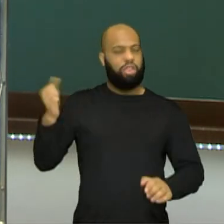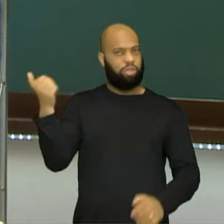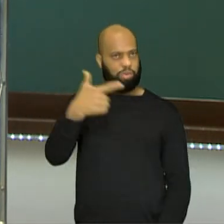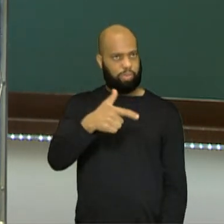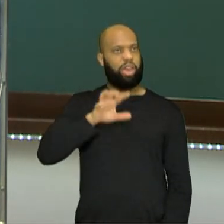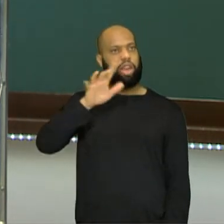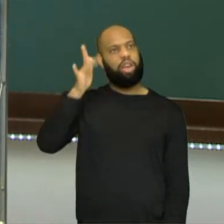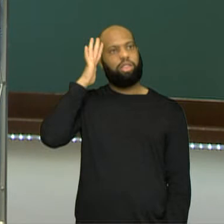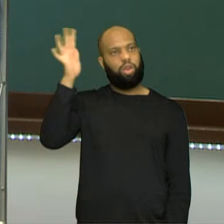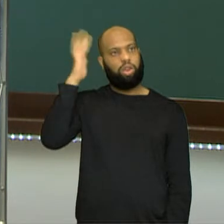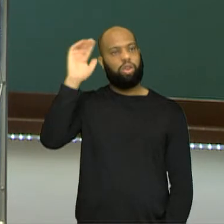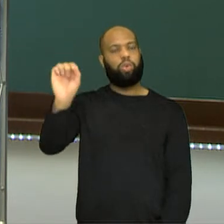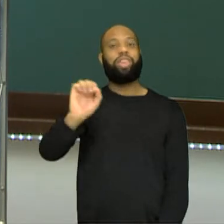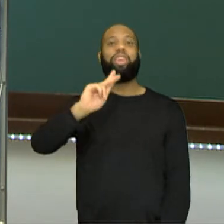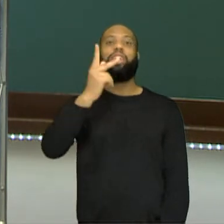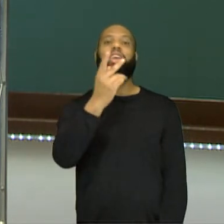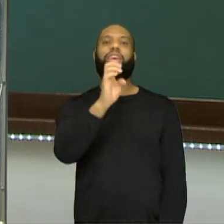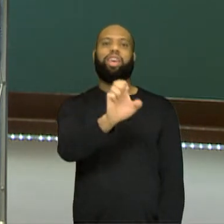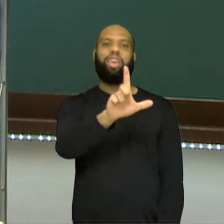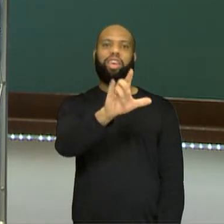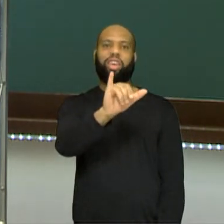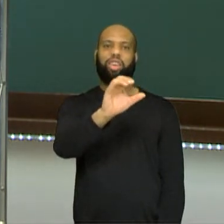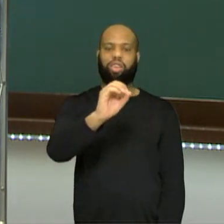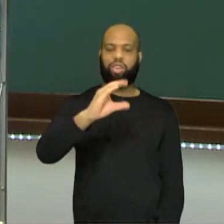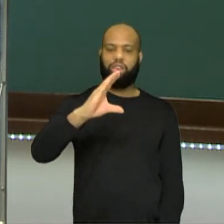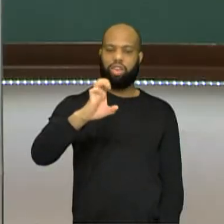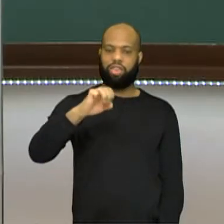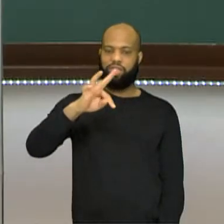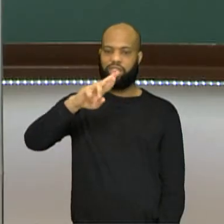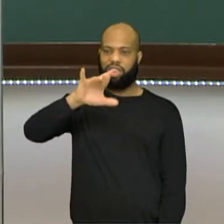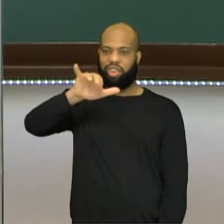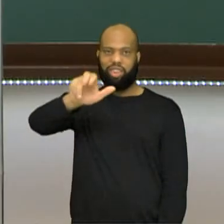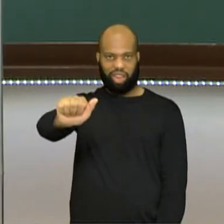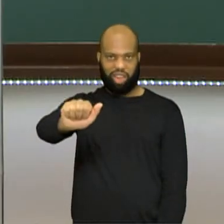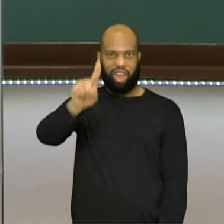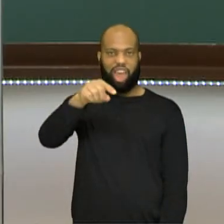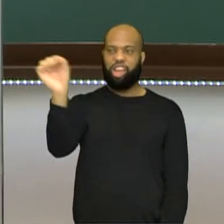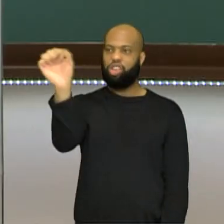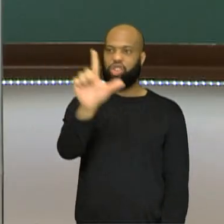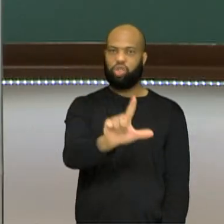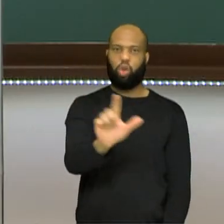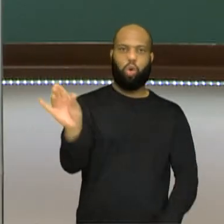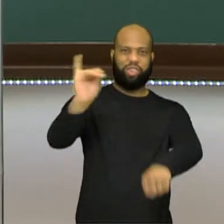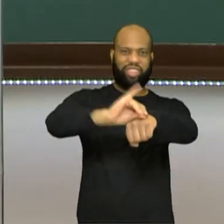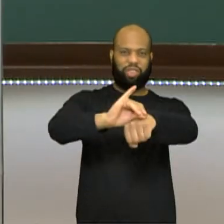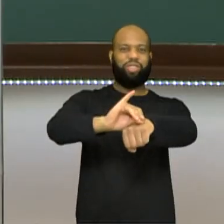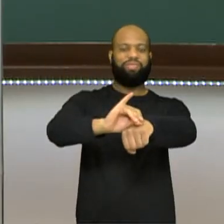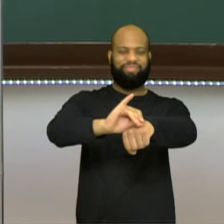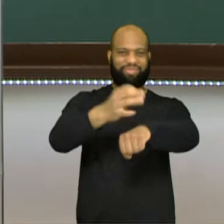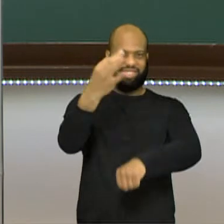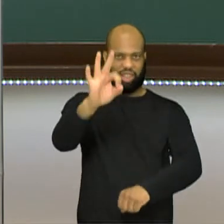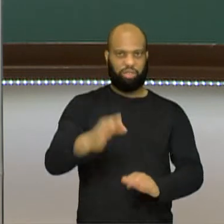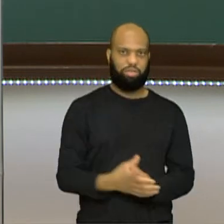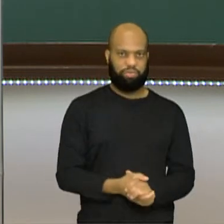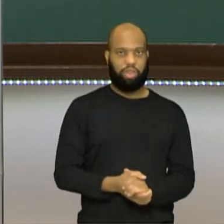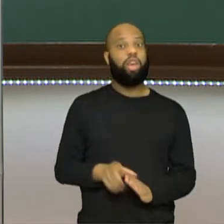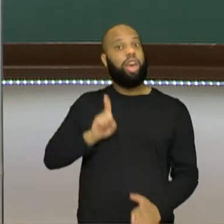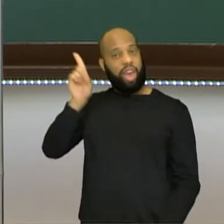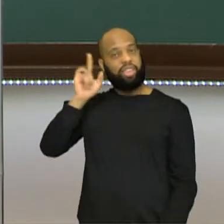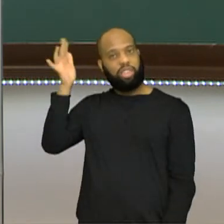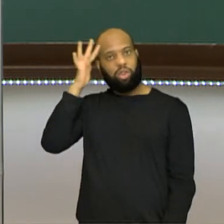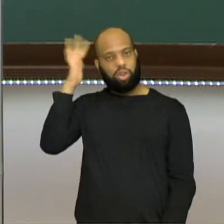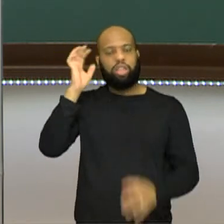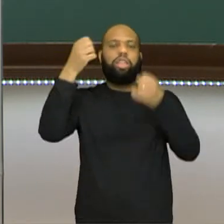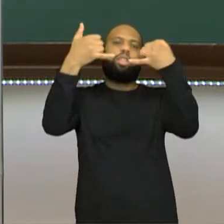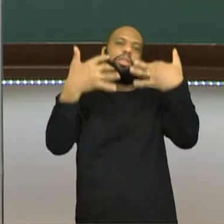é a teoria heliocêntrica. Então, o heliocentrismo coloca, de fato, as coisas no seu devido lugar.